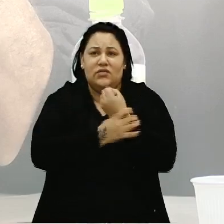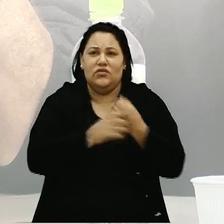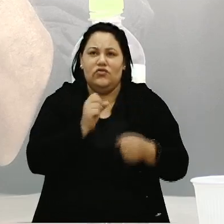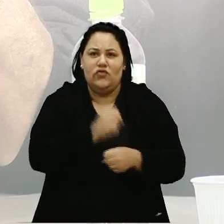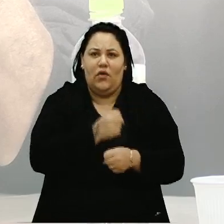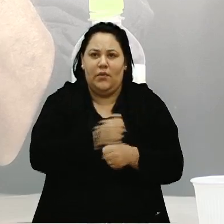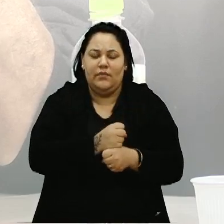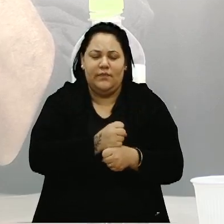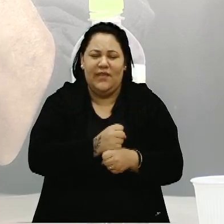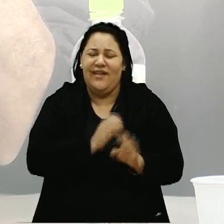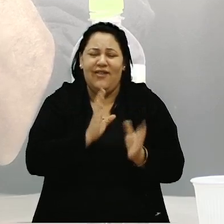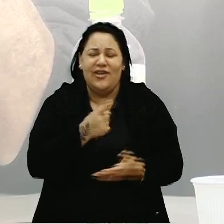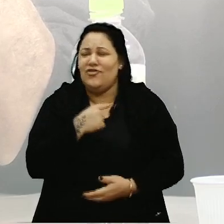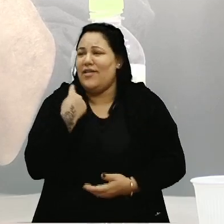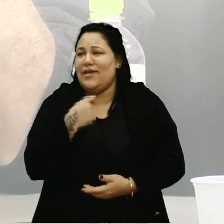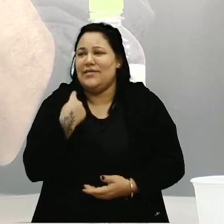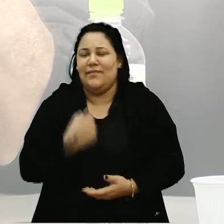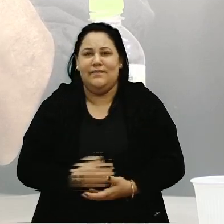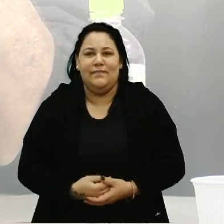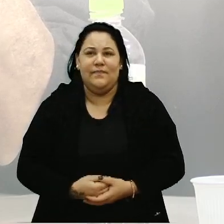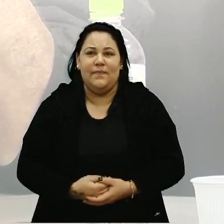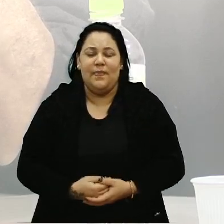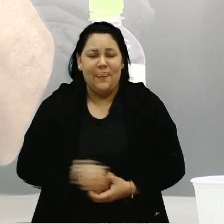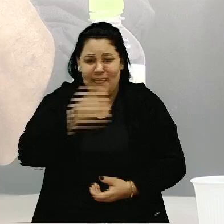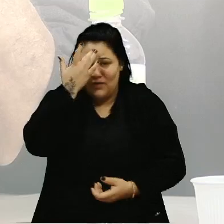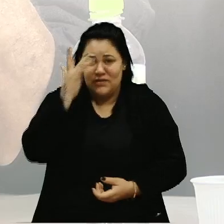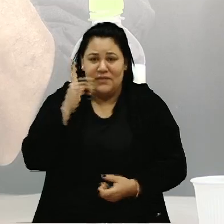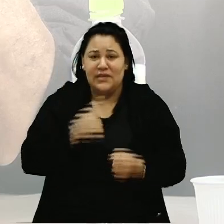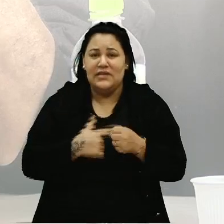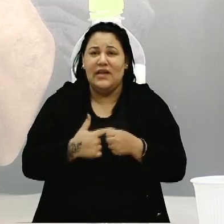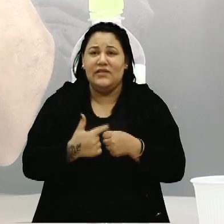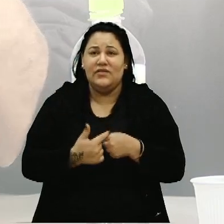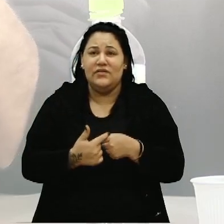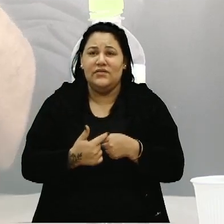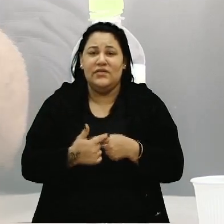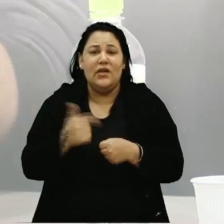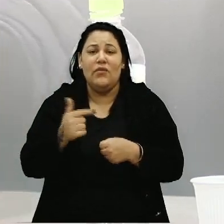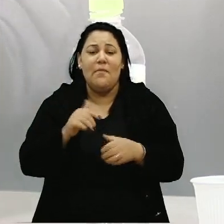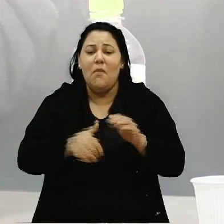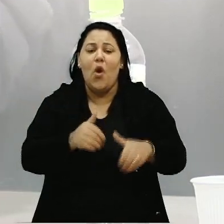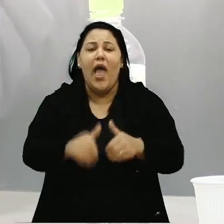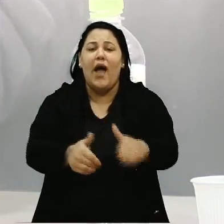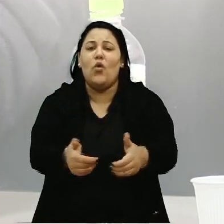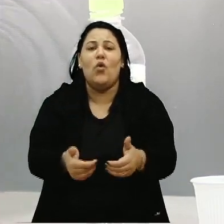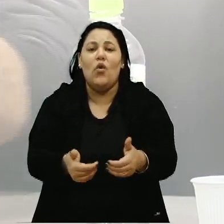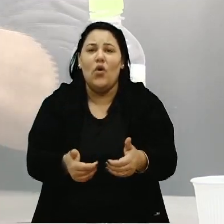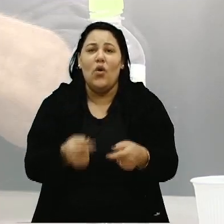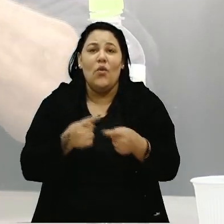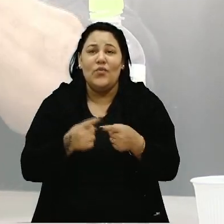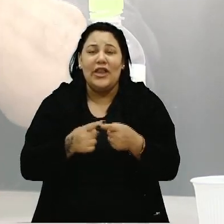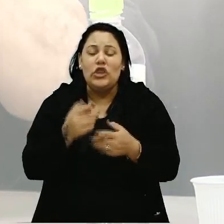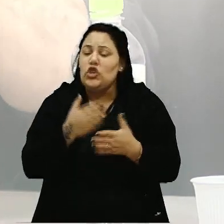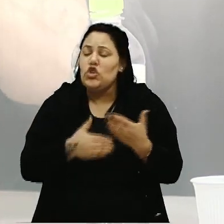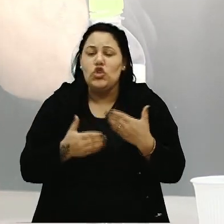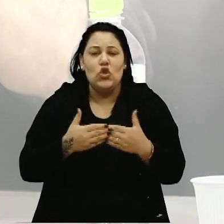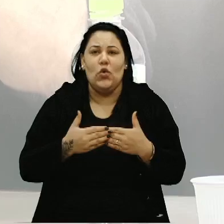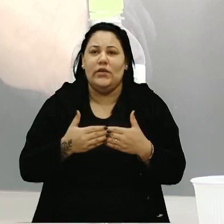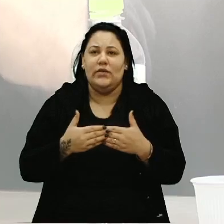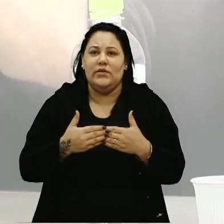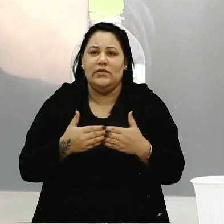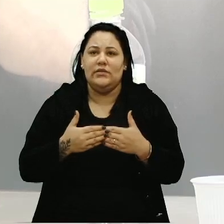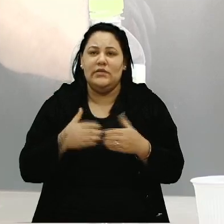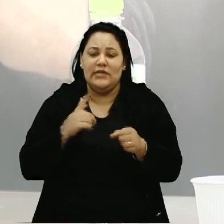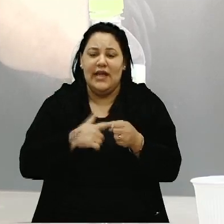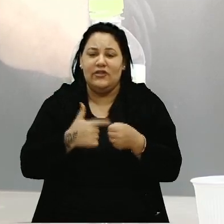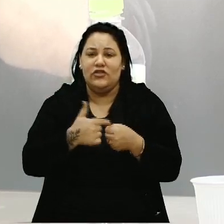tarde. Não se sabe na cidade mais aonde não tenha buraco. Todos os cantos da cidade tem obra parada.